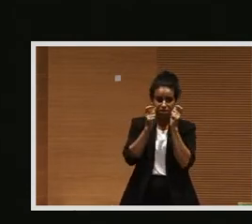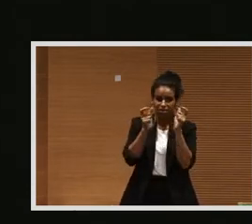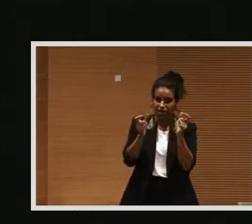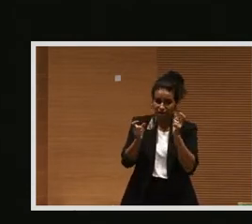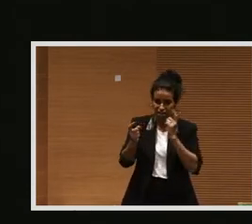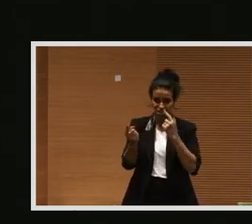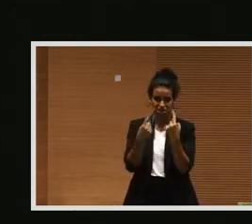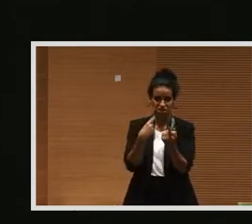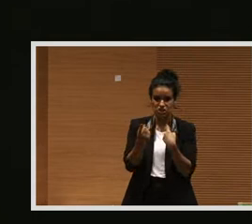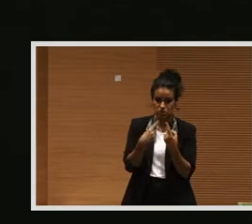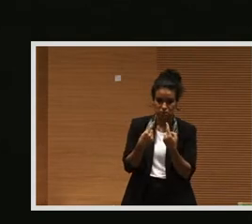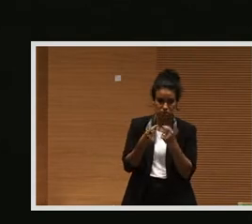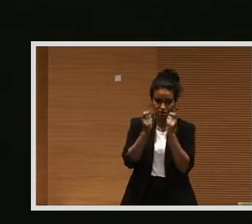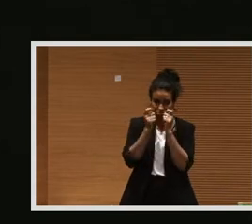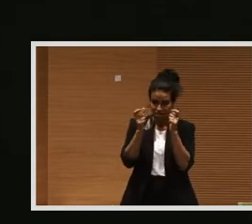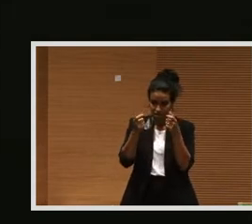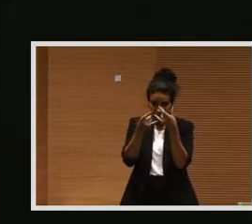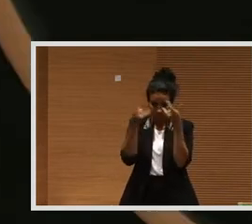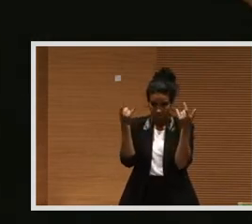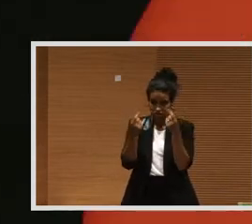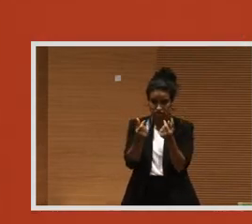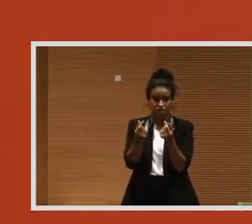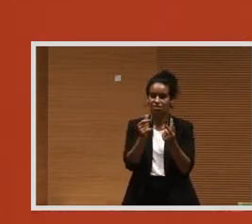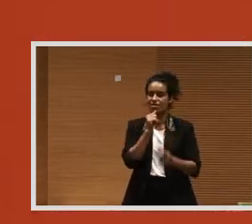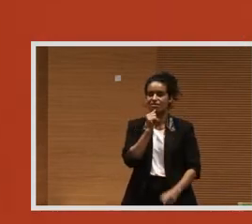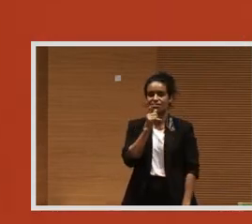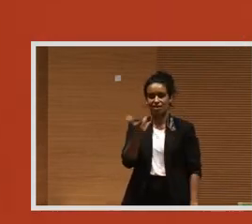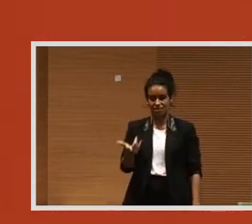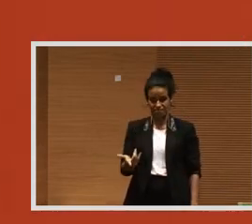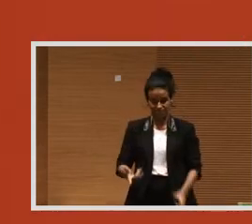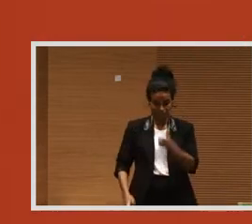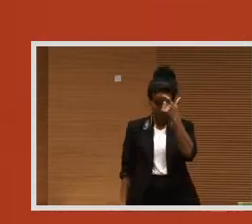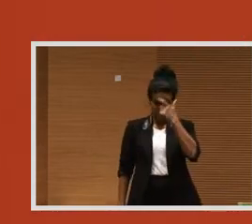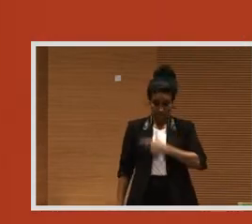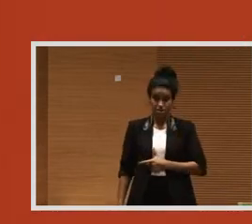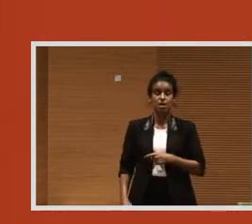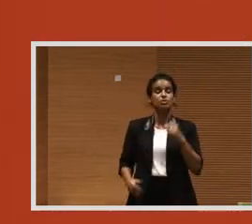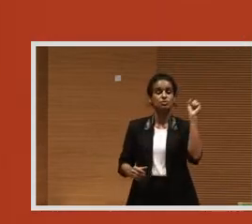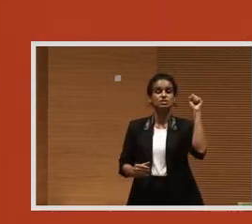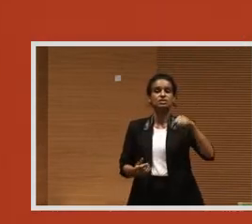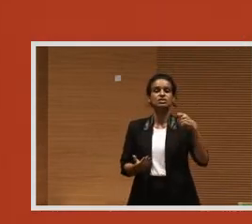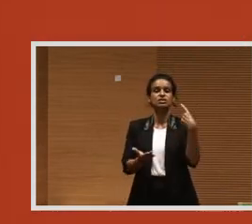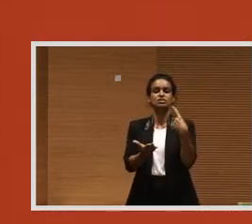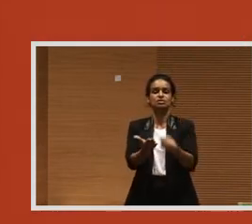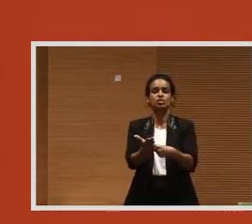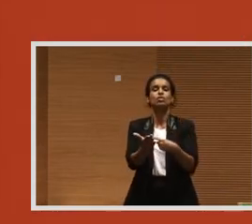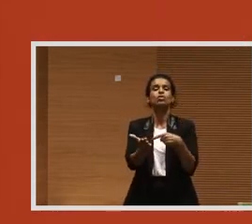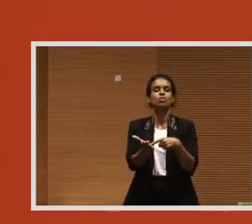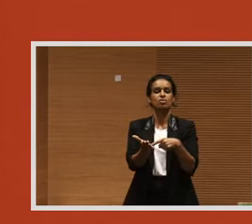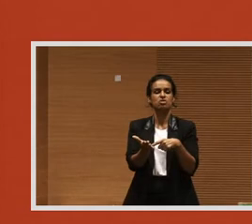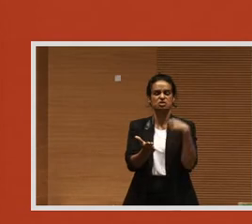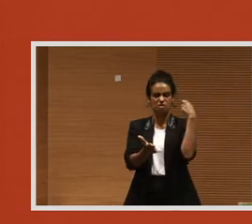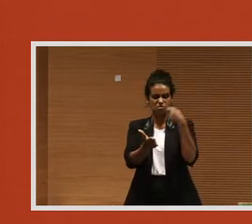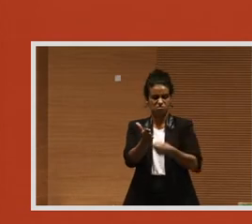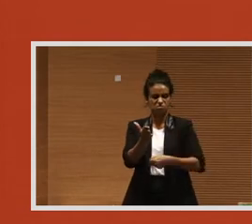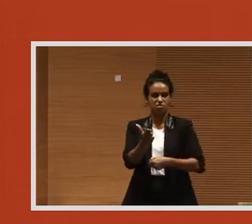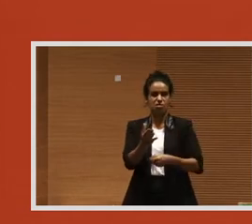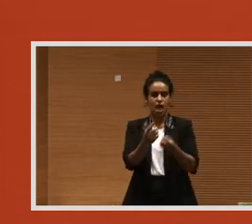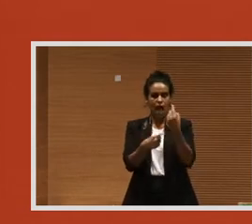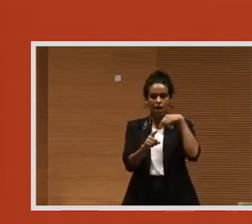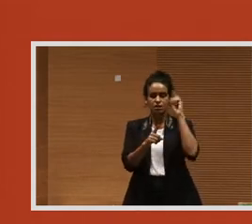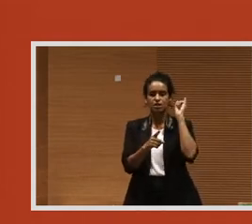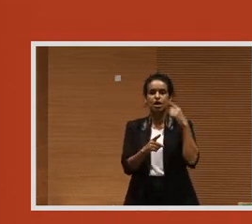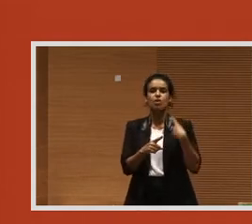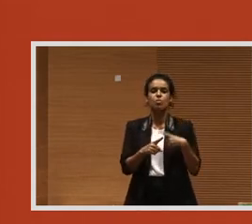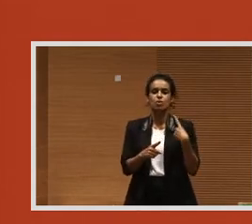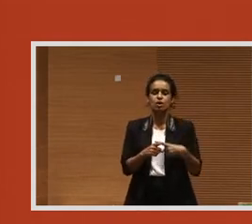por interesse financeiro. Mas tenho, sim, compromissos que são radicais e intransigentes. Eu sempre